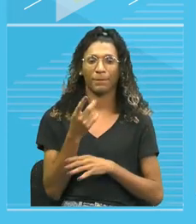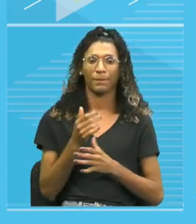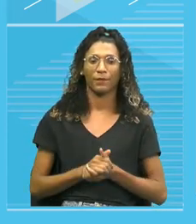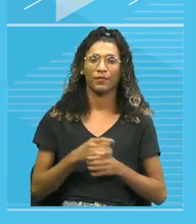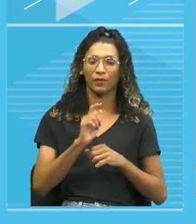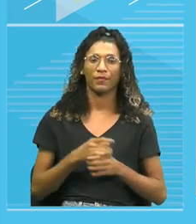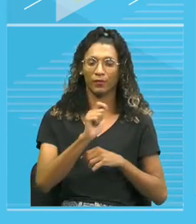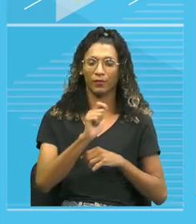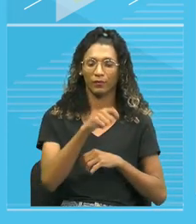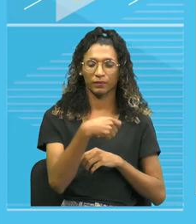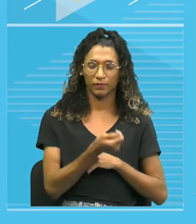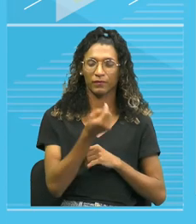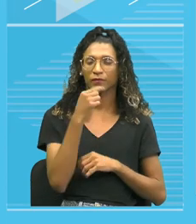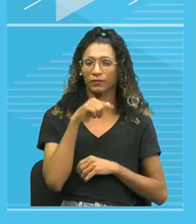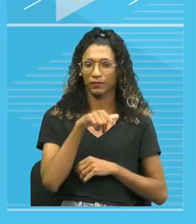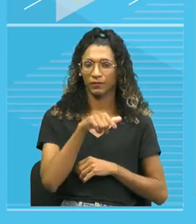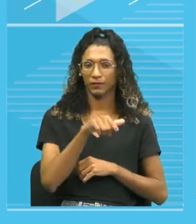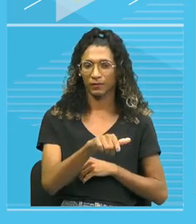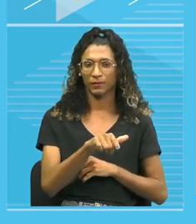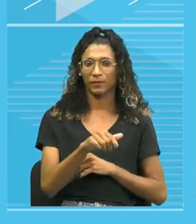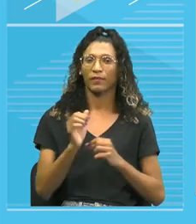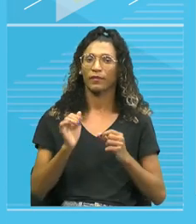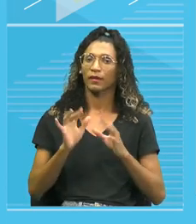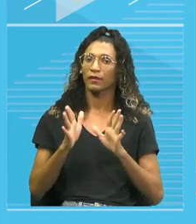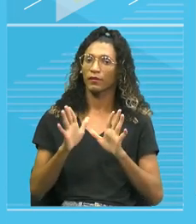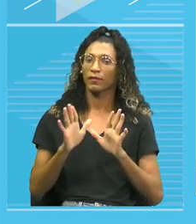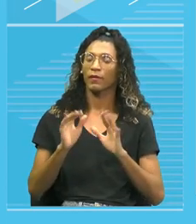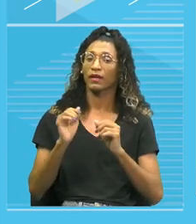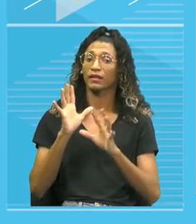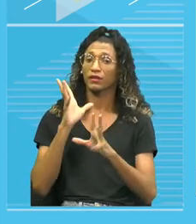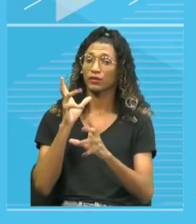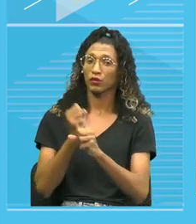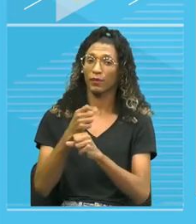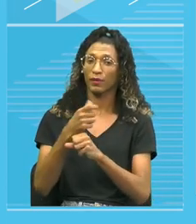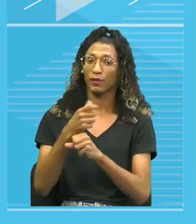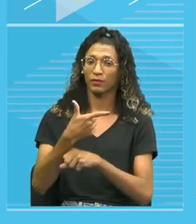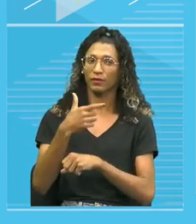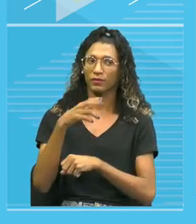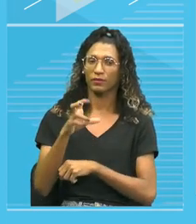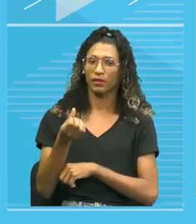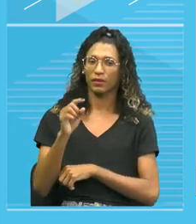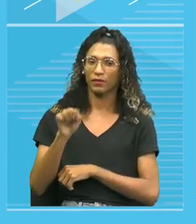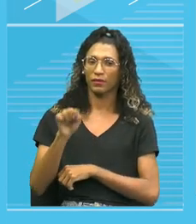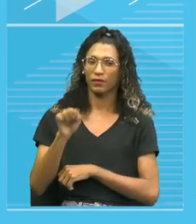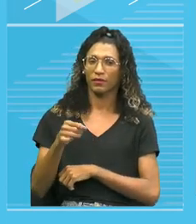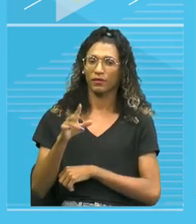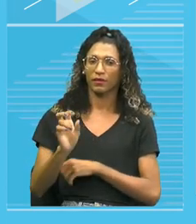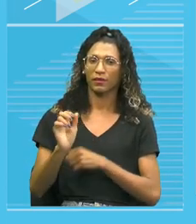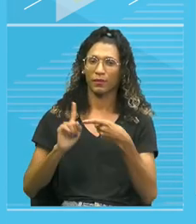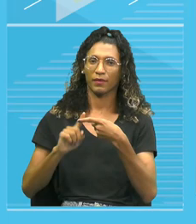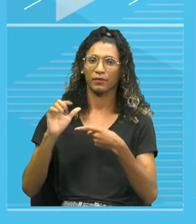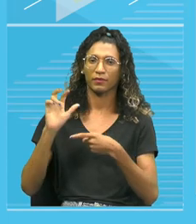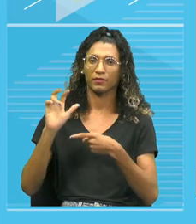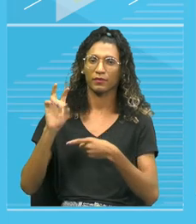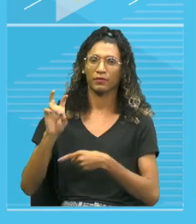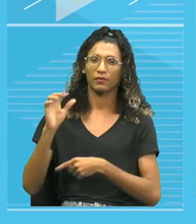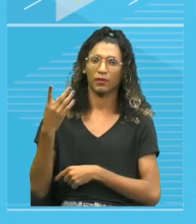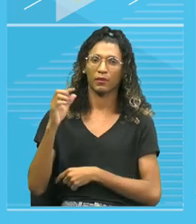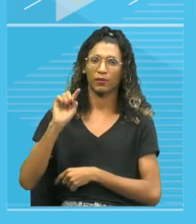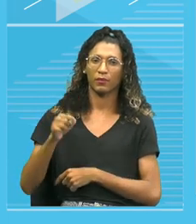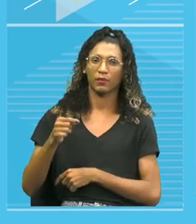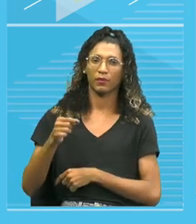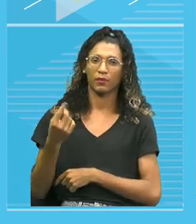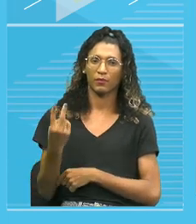Conserva o sinal e Soma 256.5 Mais 54.2 que vai